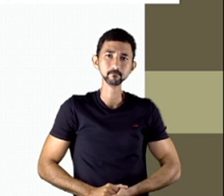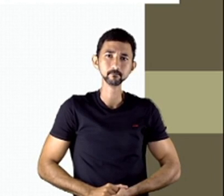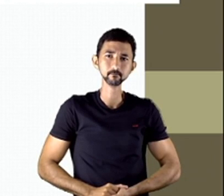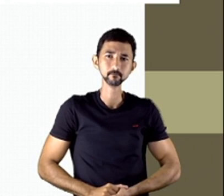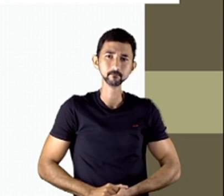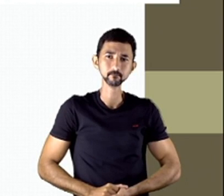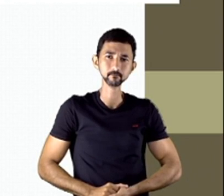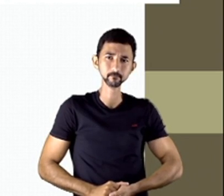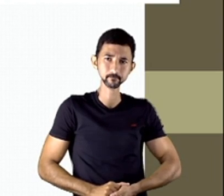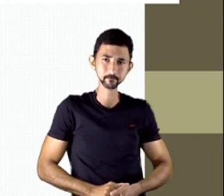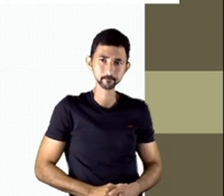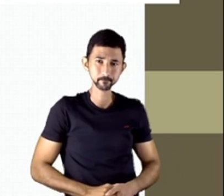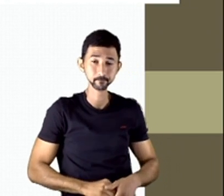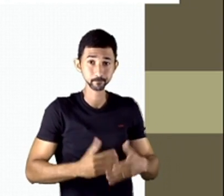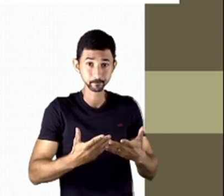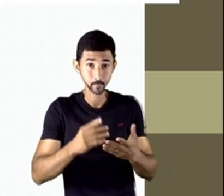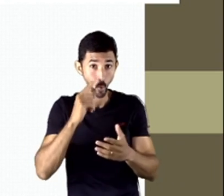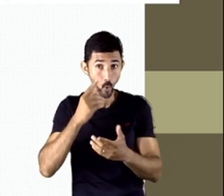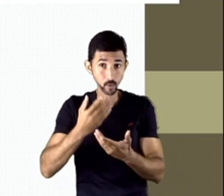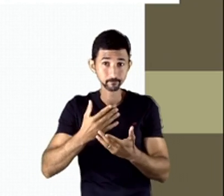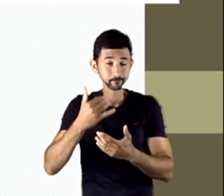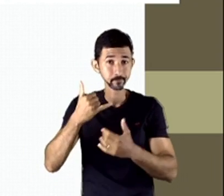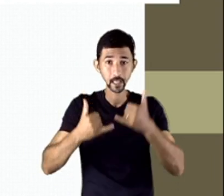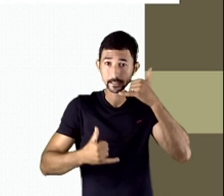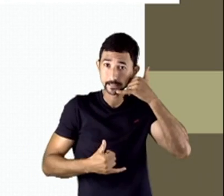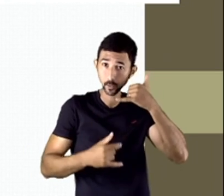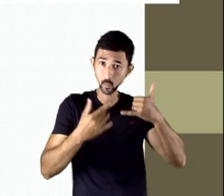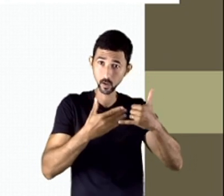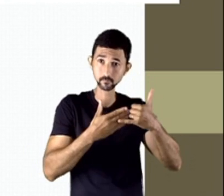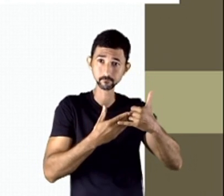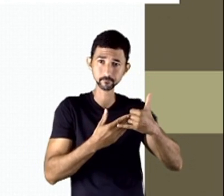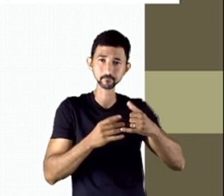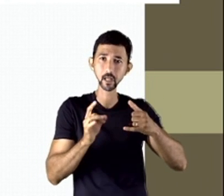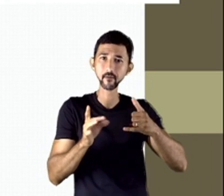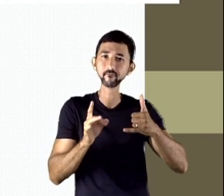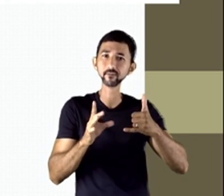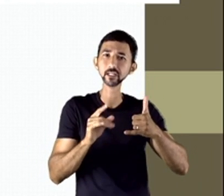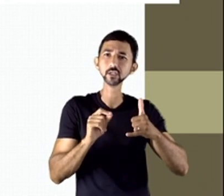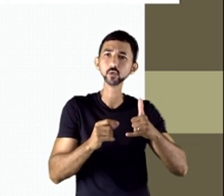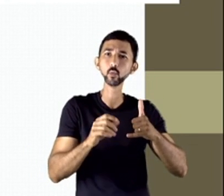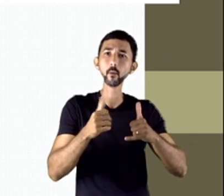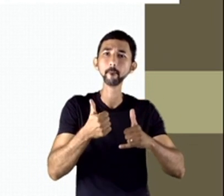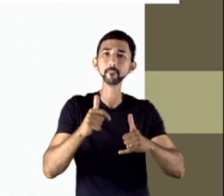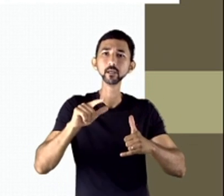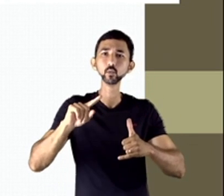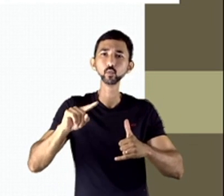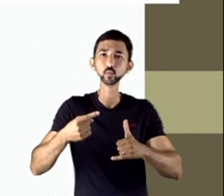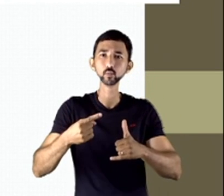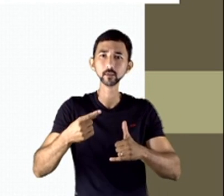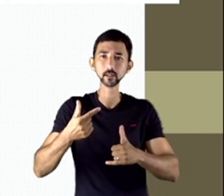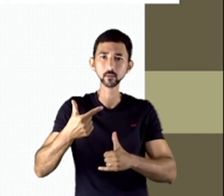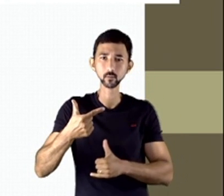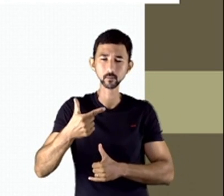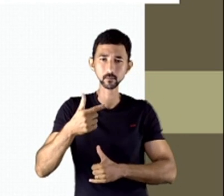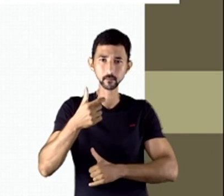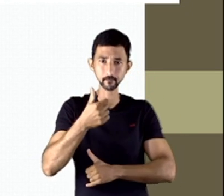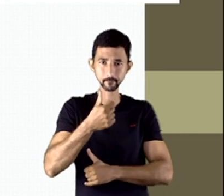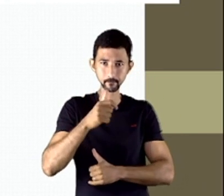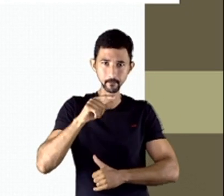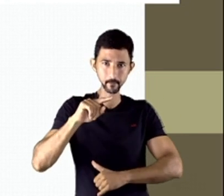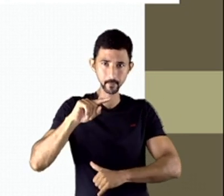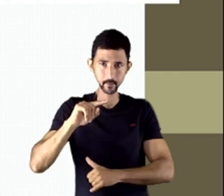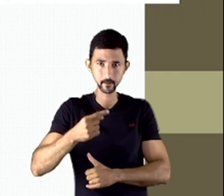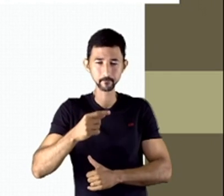Trouxe a seguinte situação problema. Um aparelho celular está sendo vendido por R$ 1.260,00, podendo